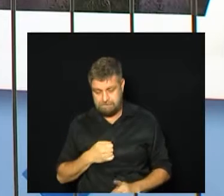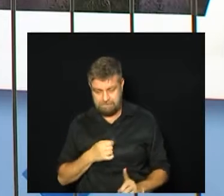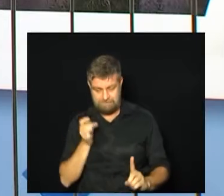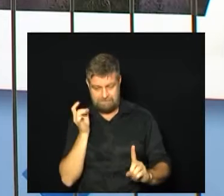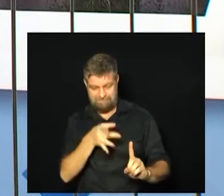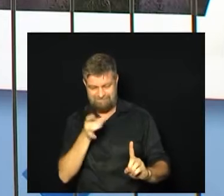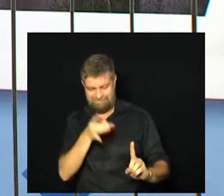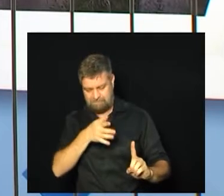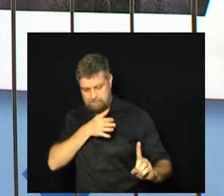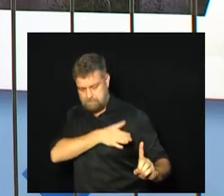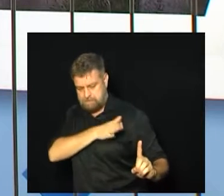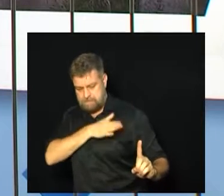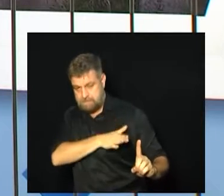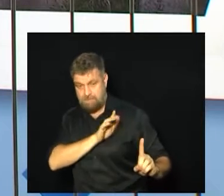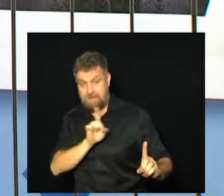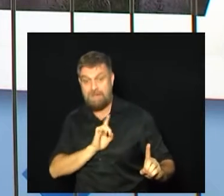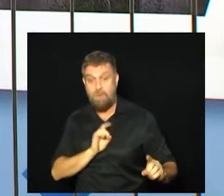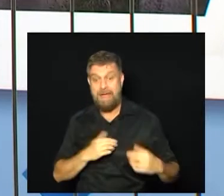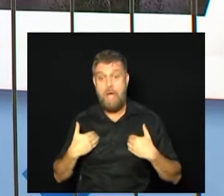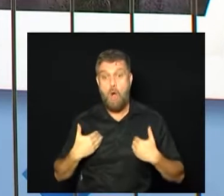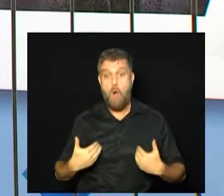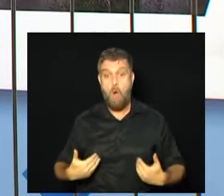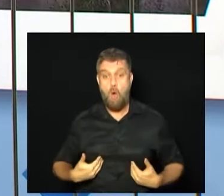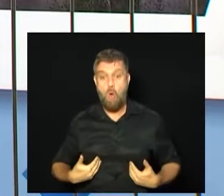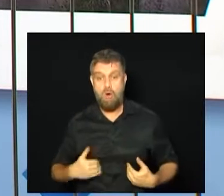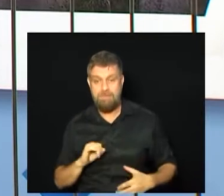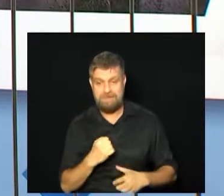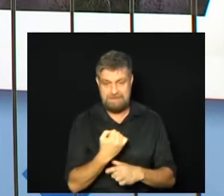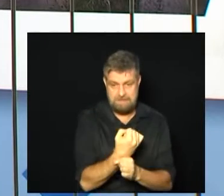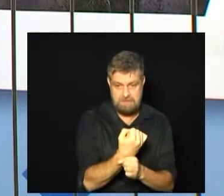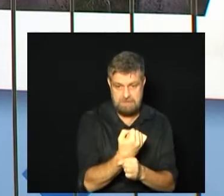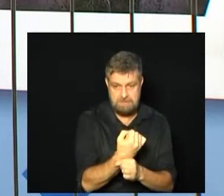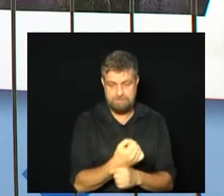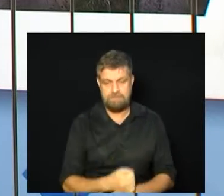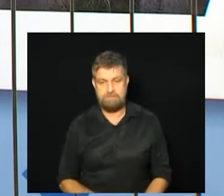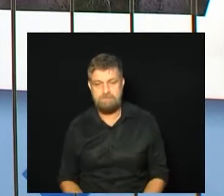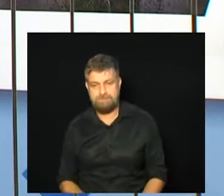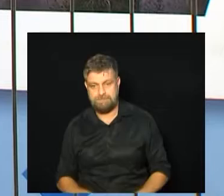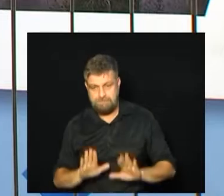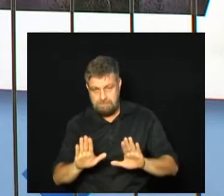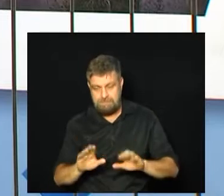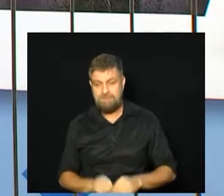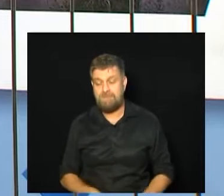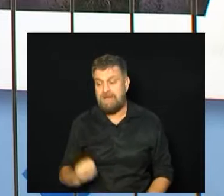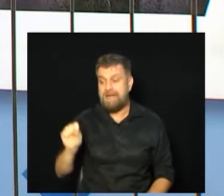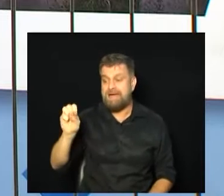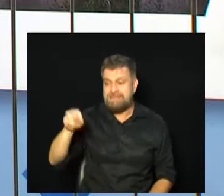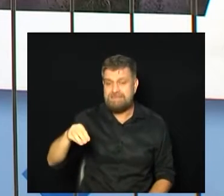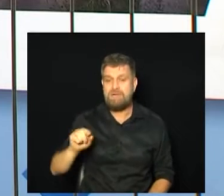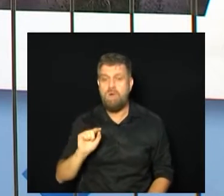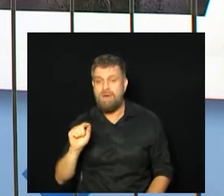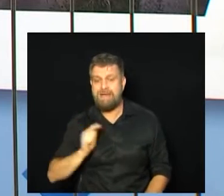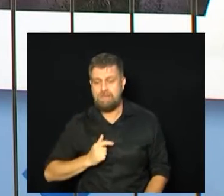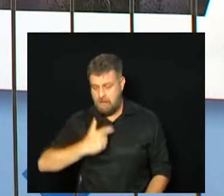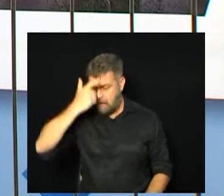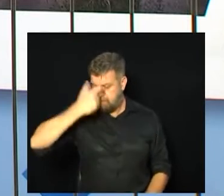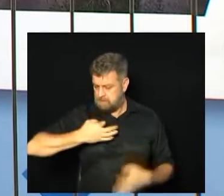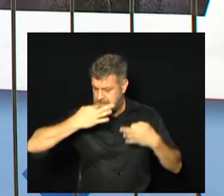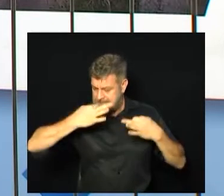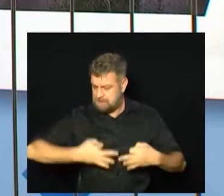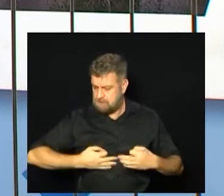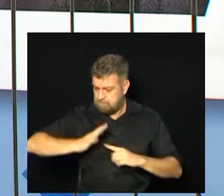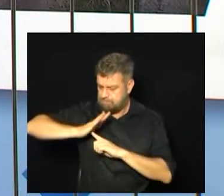relacionados à segurança física, né, à integridade física das pessoas, mas sim com a dignidade